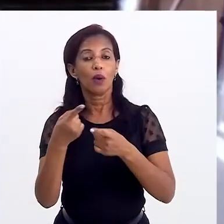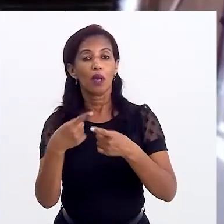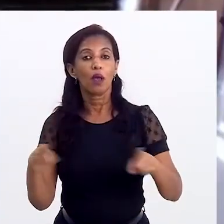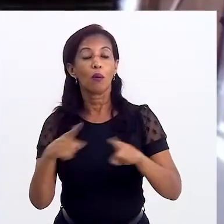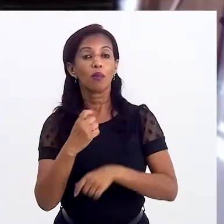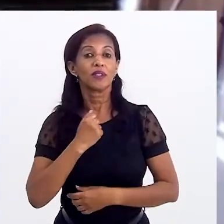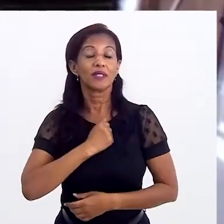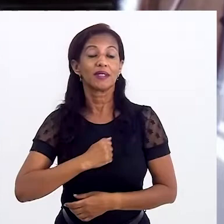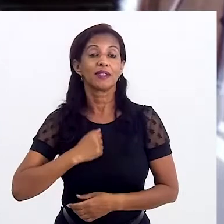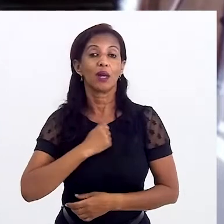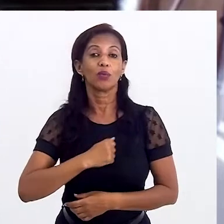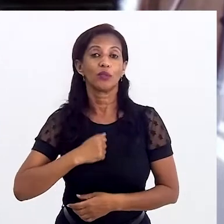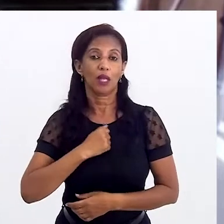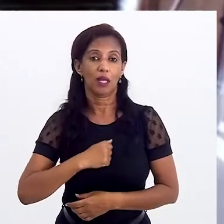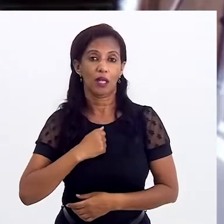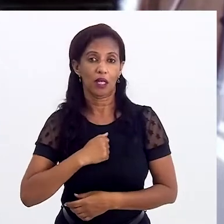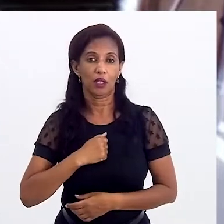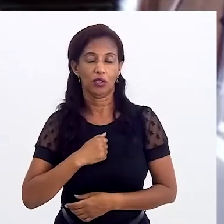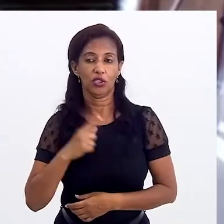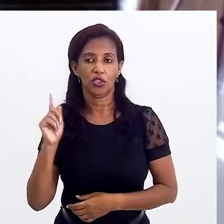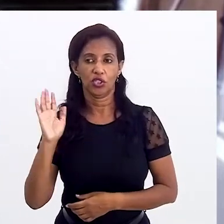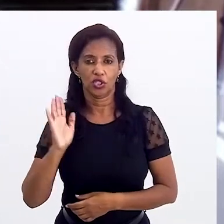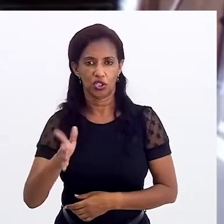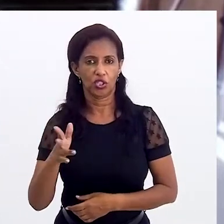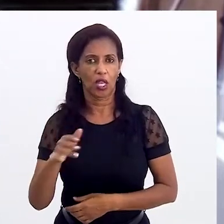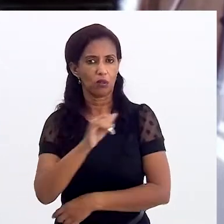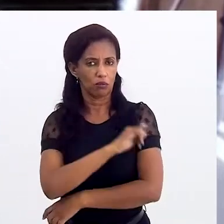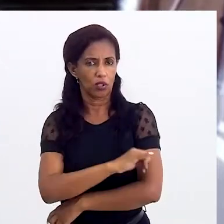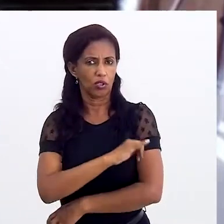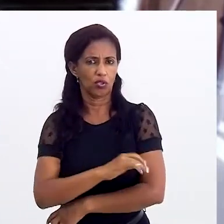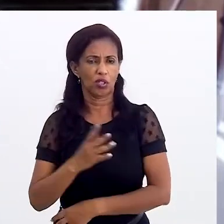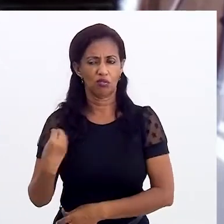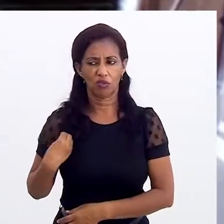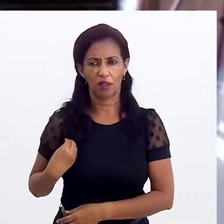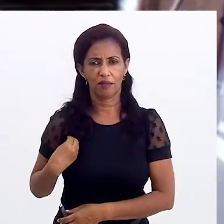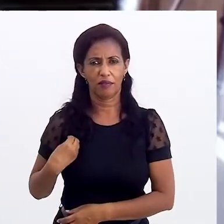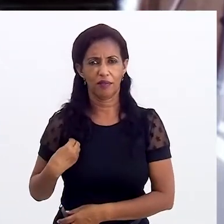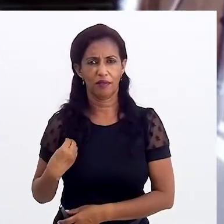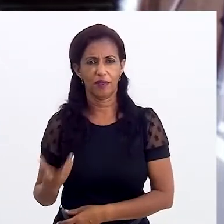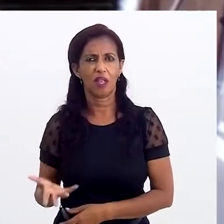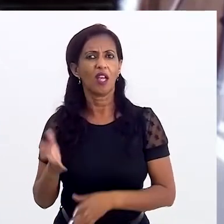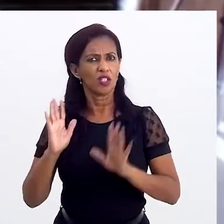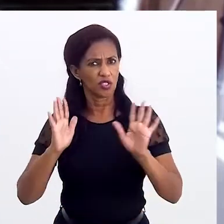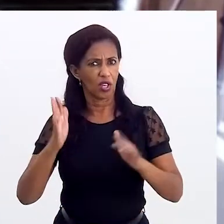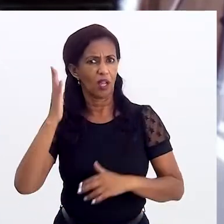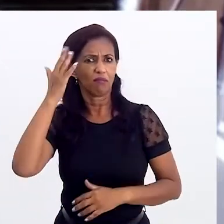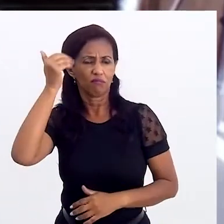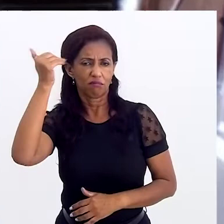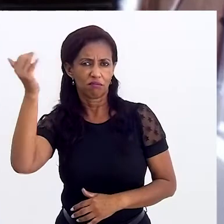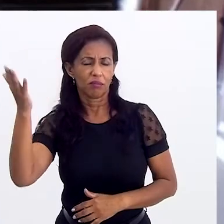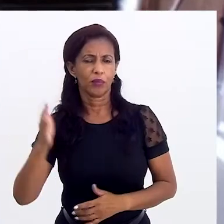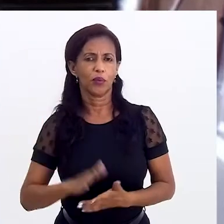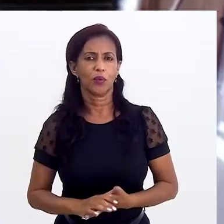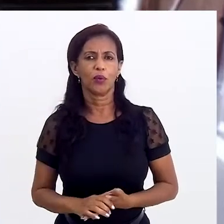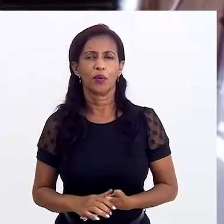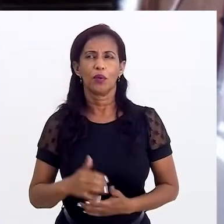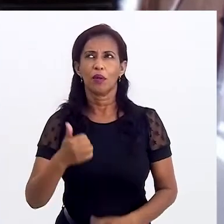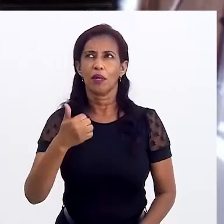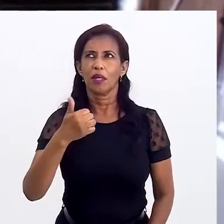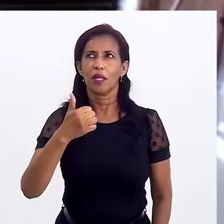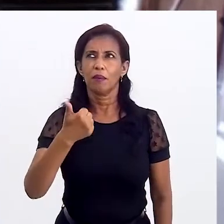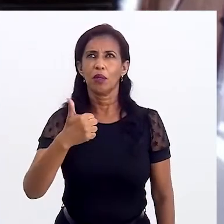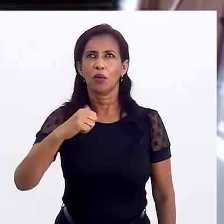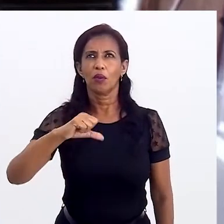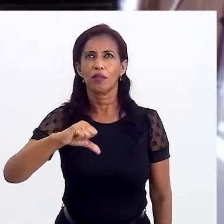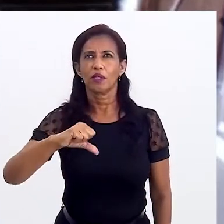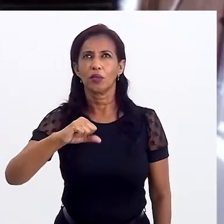de saudade, né? Nós morávamos no Rio de Janeiro já há bastante tempo, estávamos fazendo muito sucesso, né? Naquela época, foi